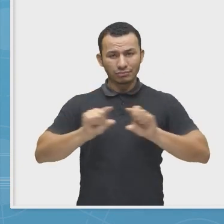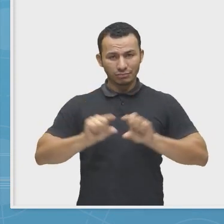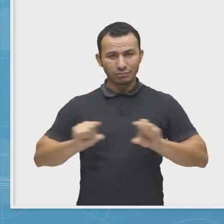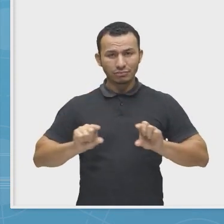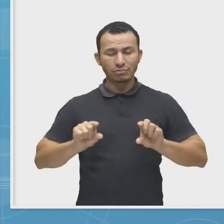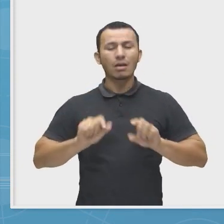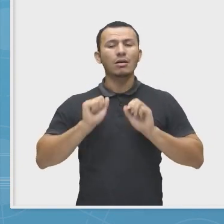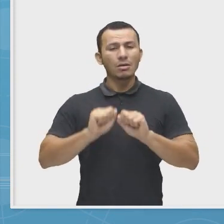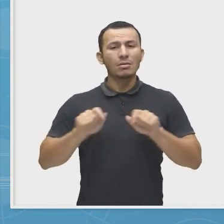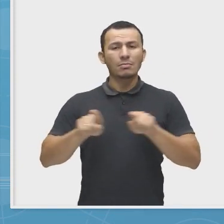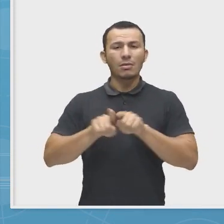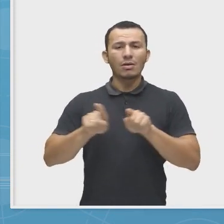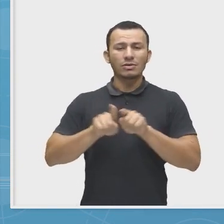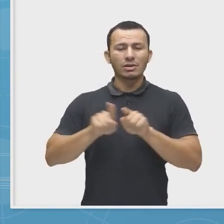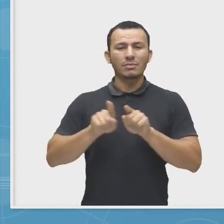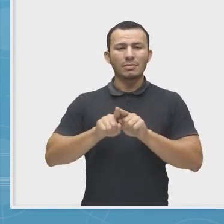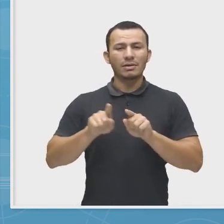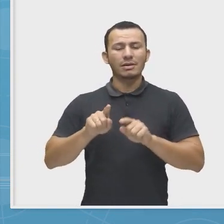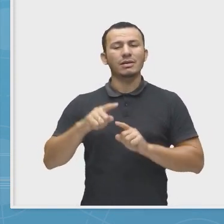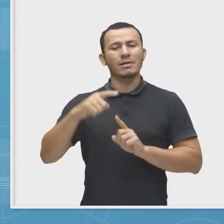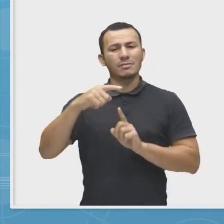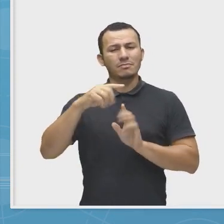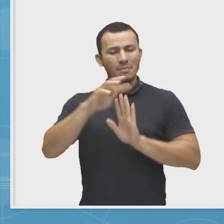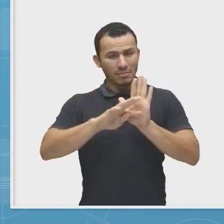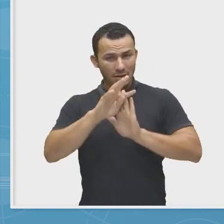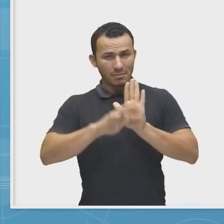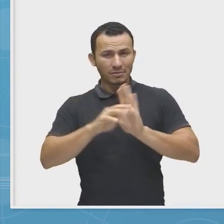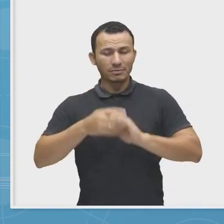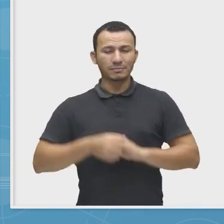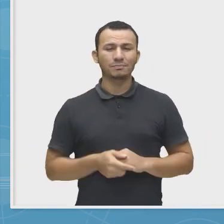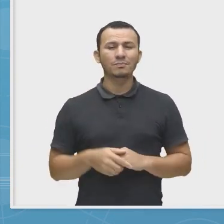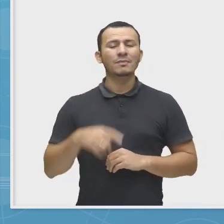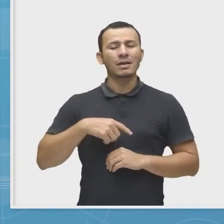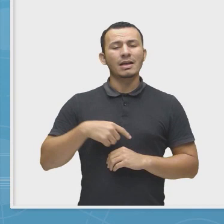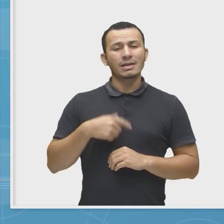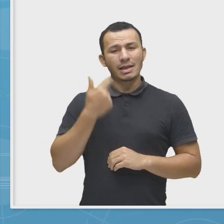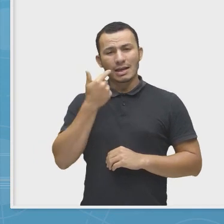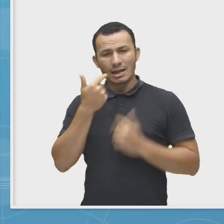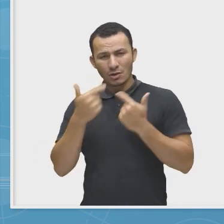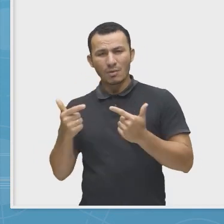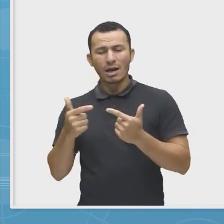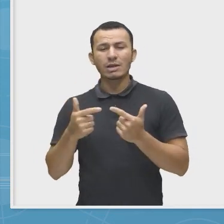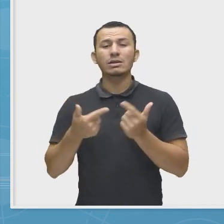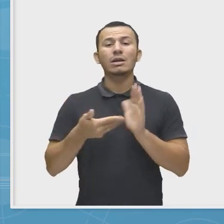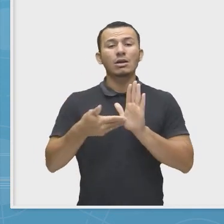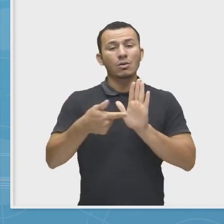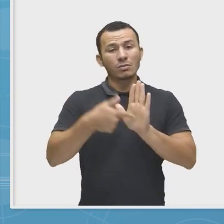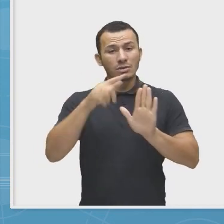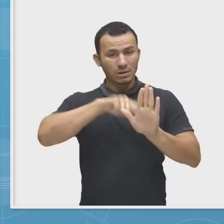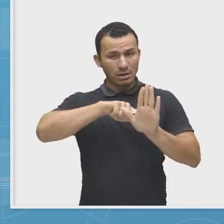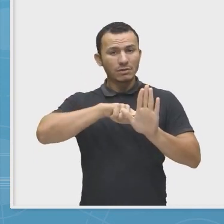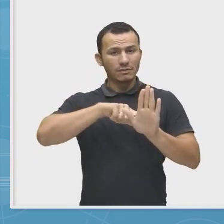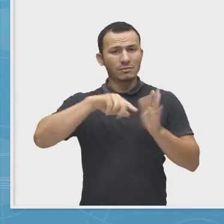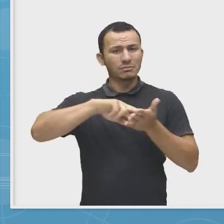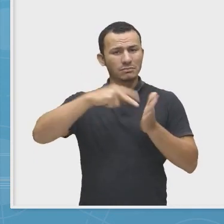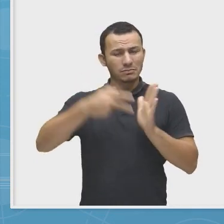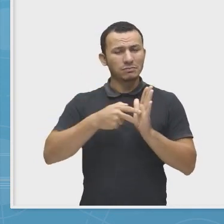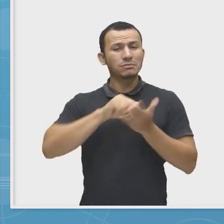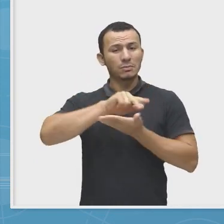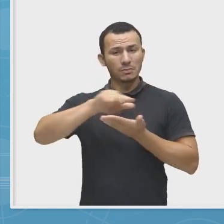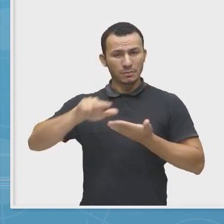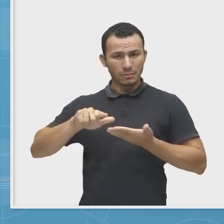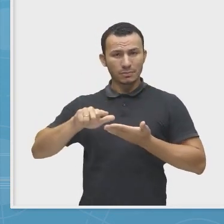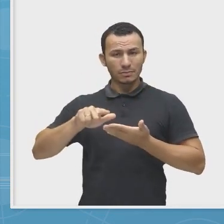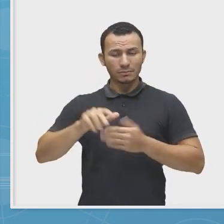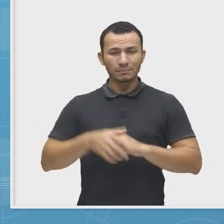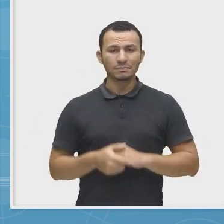também apresentar rimas. Utiliza a linguagem carregada de múltiplos significados e nós